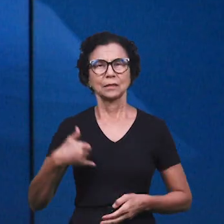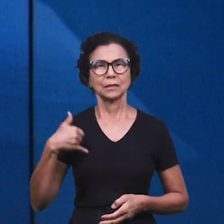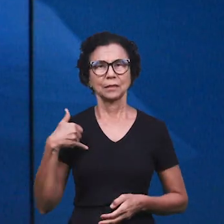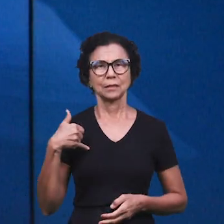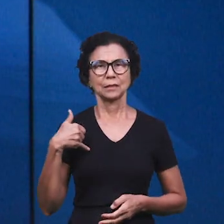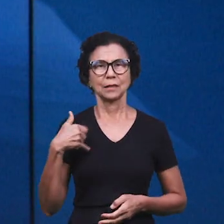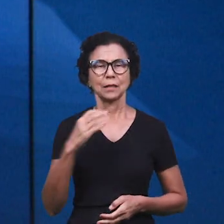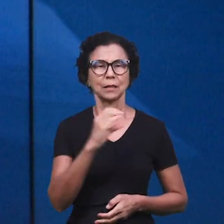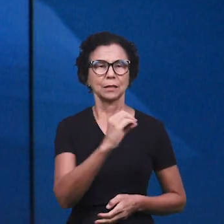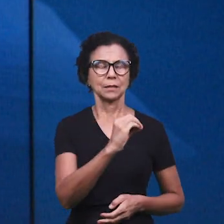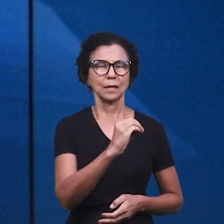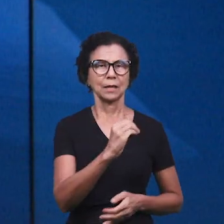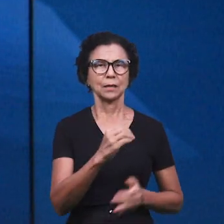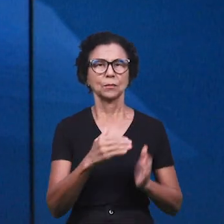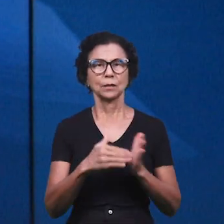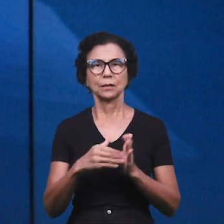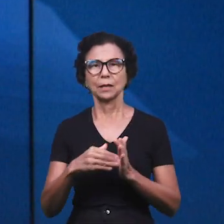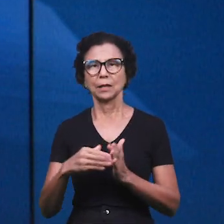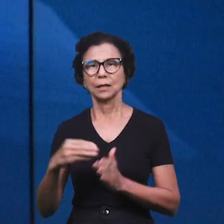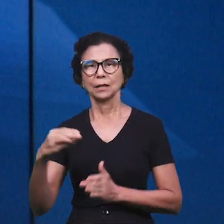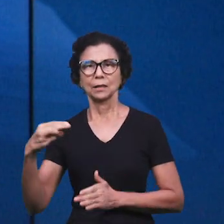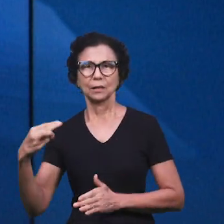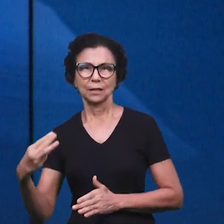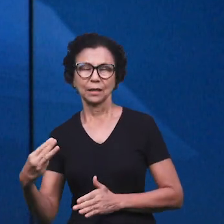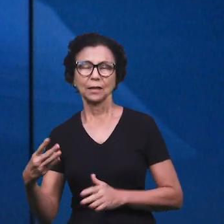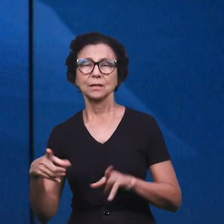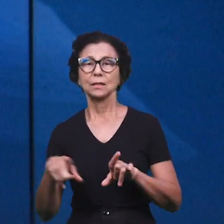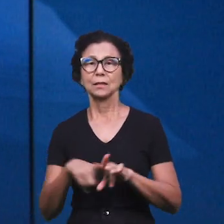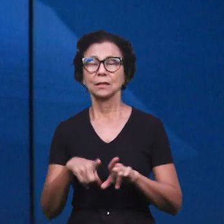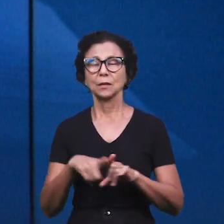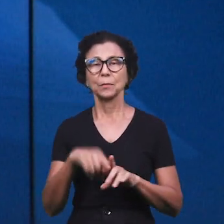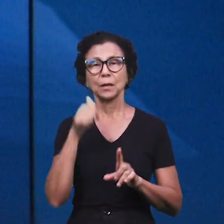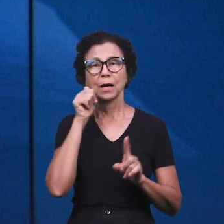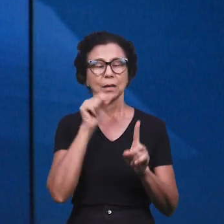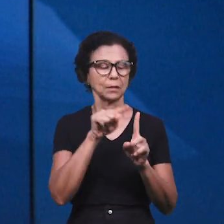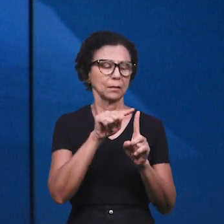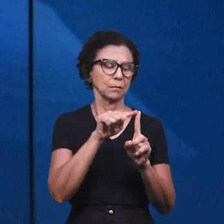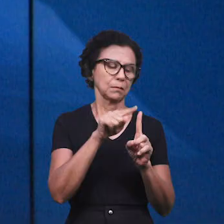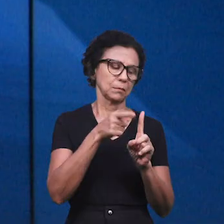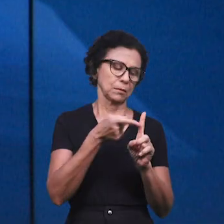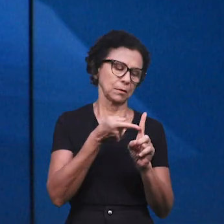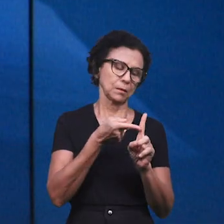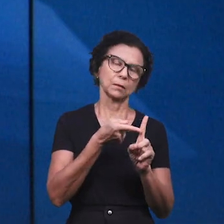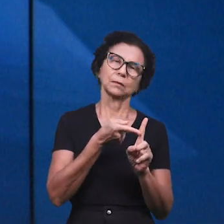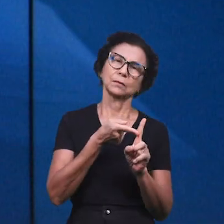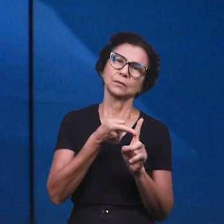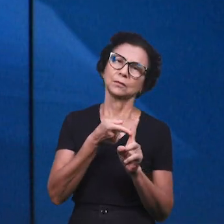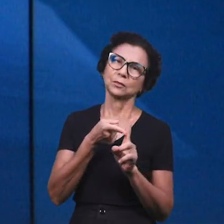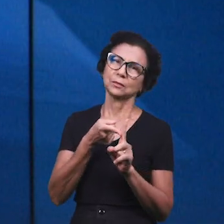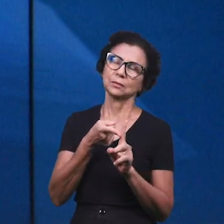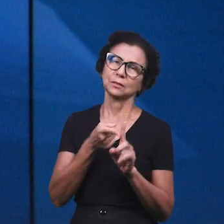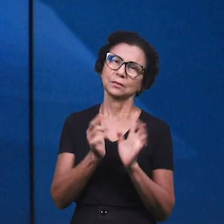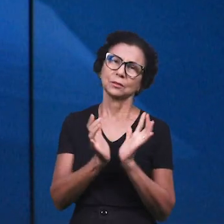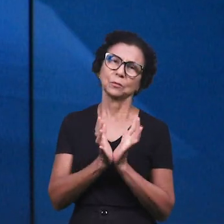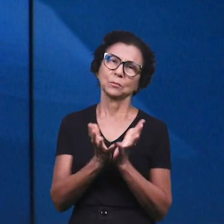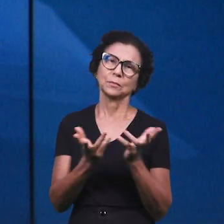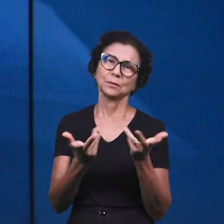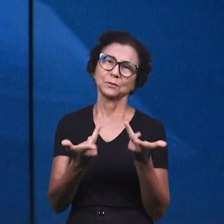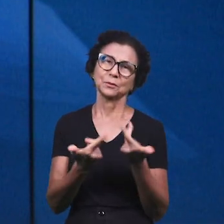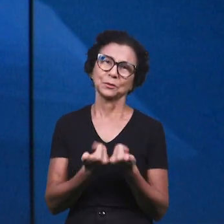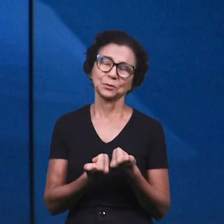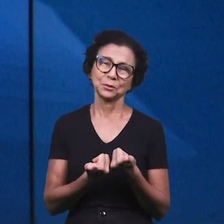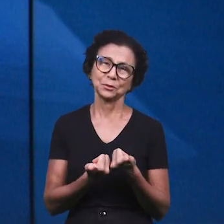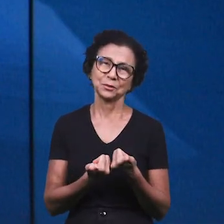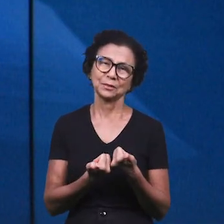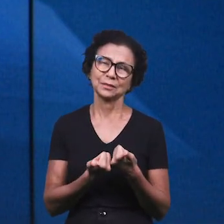as irmãs que estão grávidas, as irmãs gestantes. E essa classe é maravilhosa porque eles naquela idade tão tenra, eles